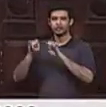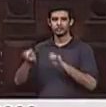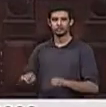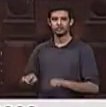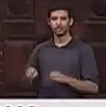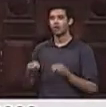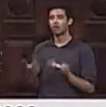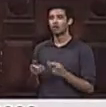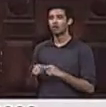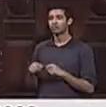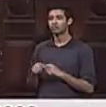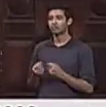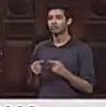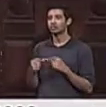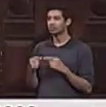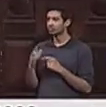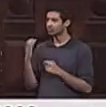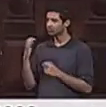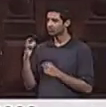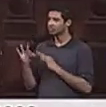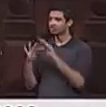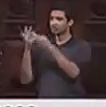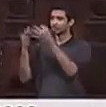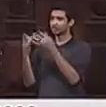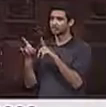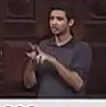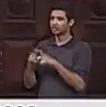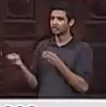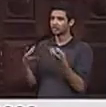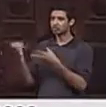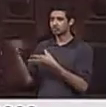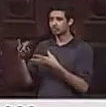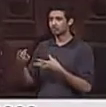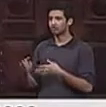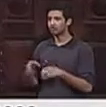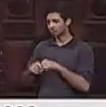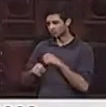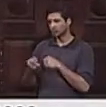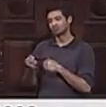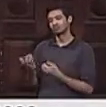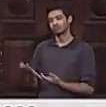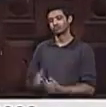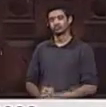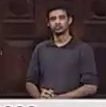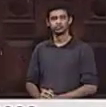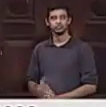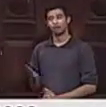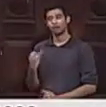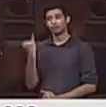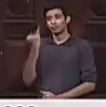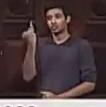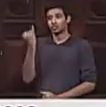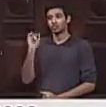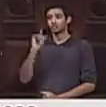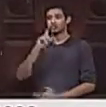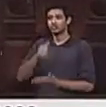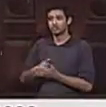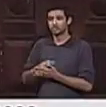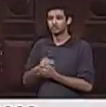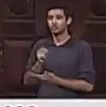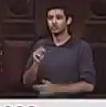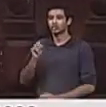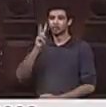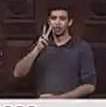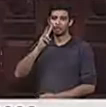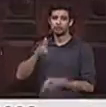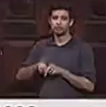vierem a fazer em relação à ciência, à tecnologia, à inovação e à formação de quadros. Por isso, é decisivo, mais ainda se lembrarmos que o Rio